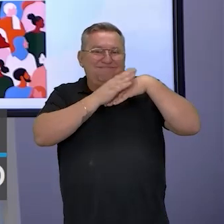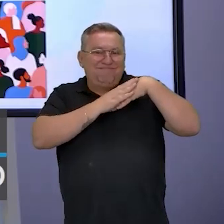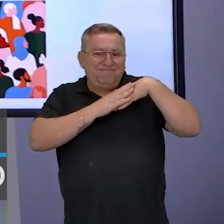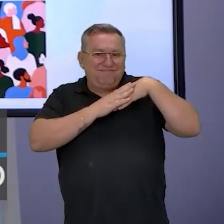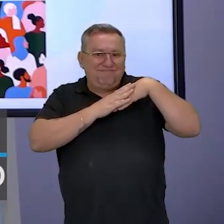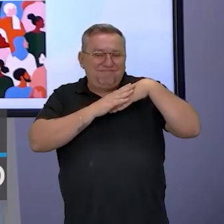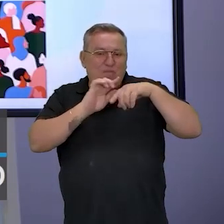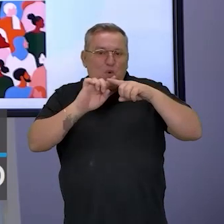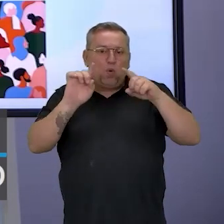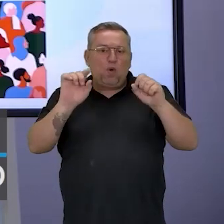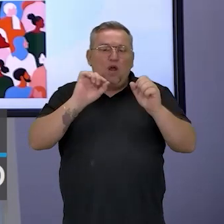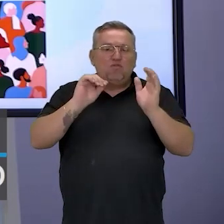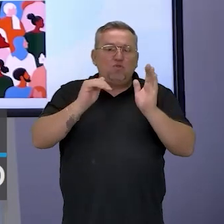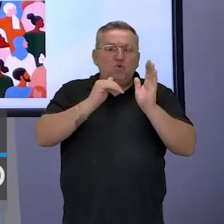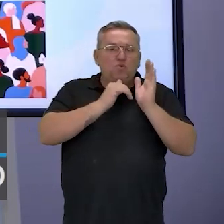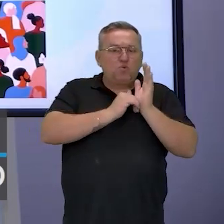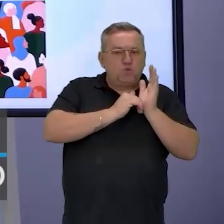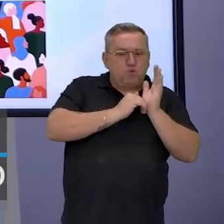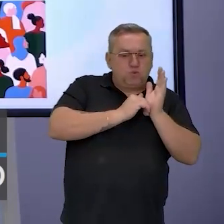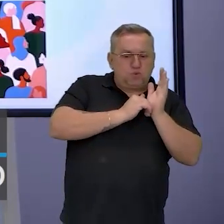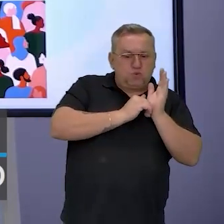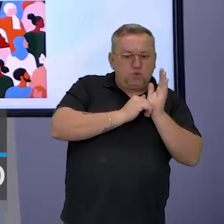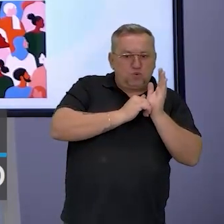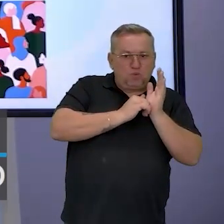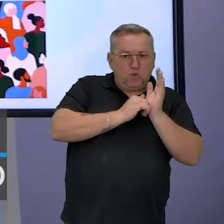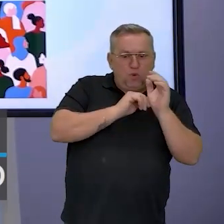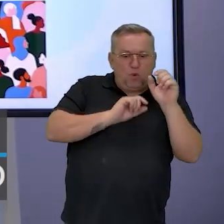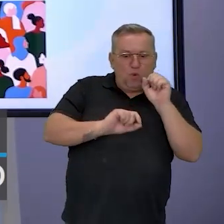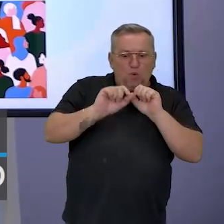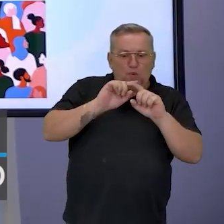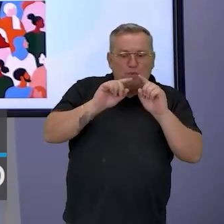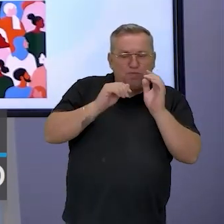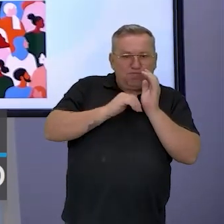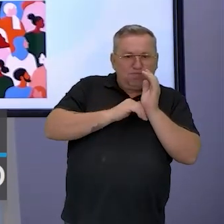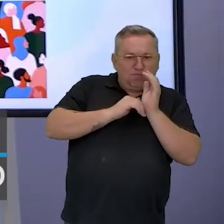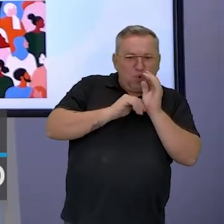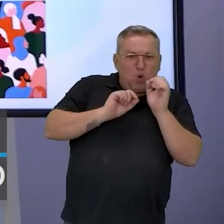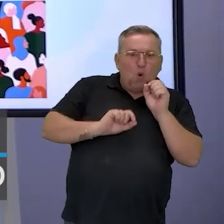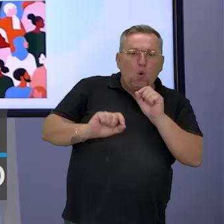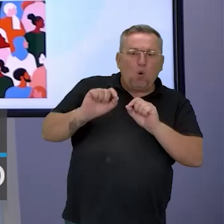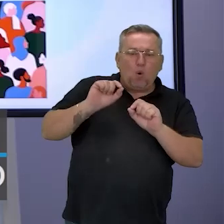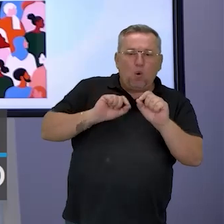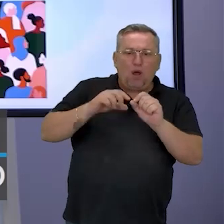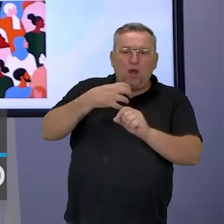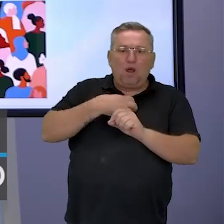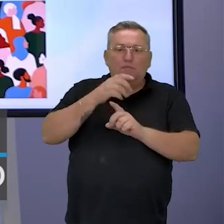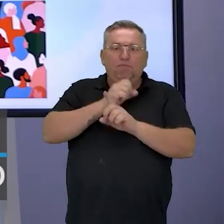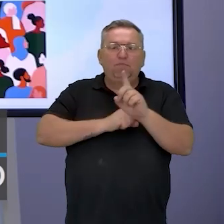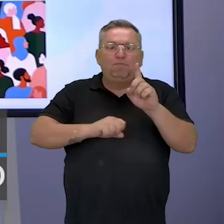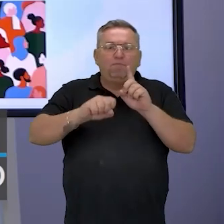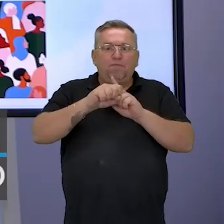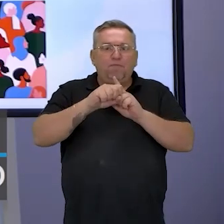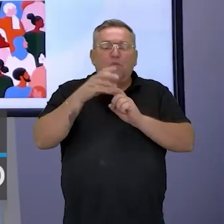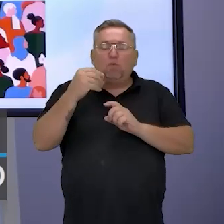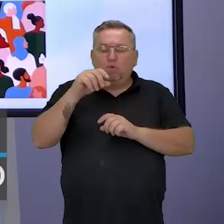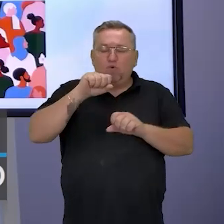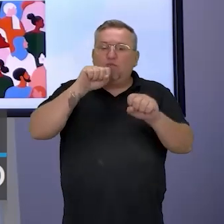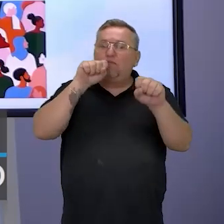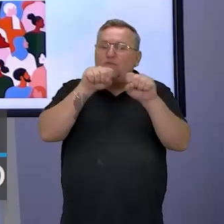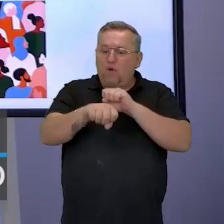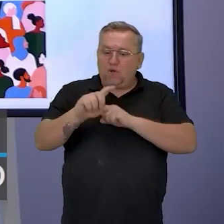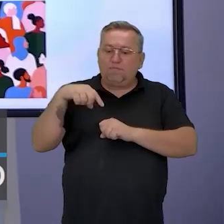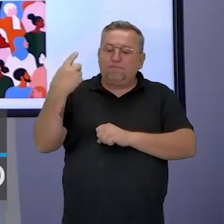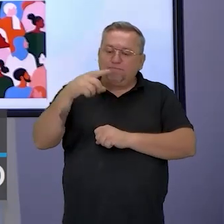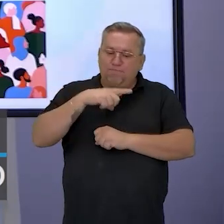acaba escondendo, escamoteando, colocando para baixo de tapete formas sociais extremamente violentas que a gente